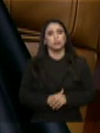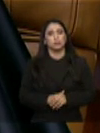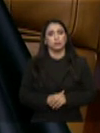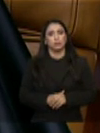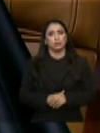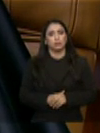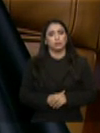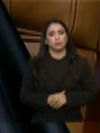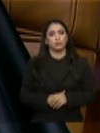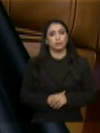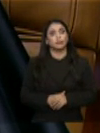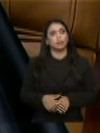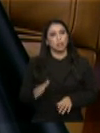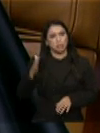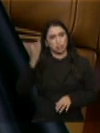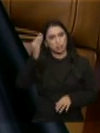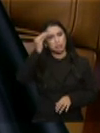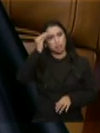compreensão